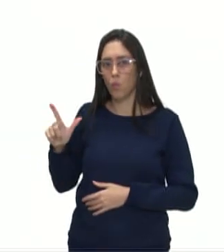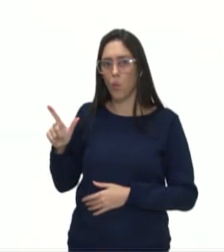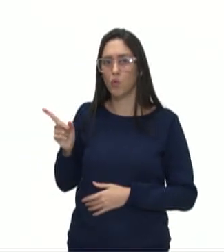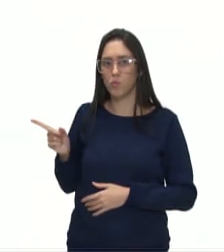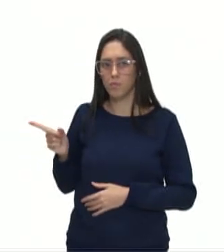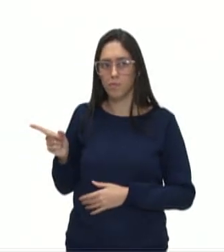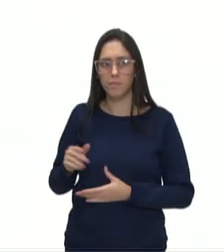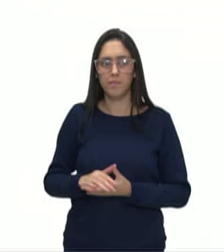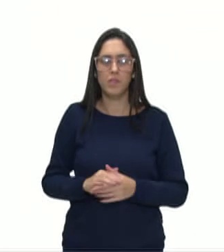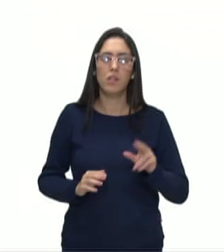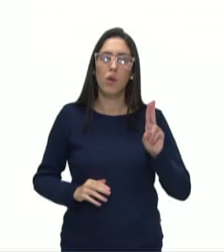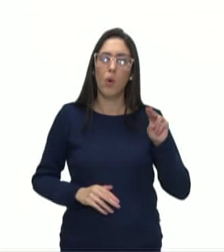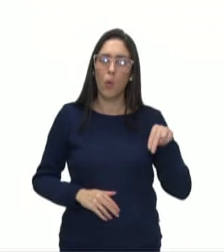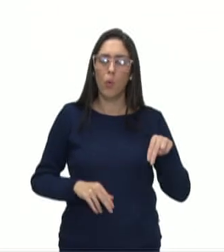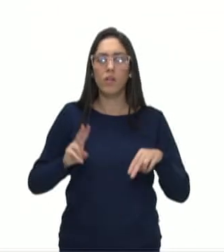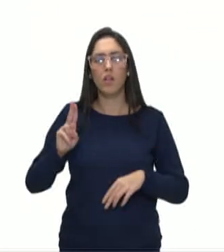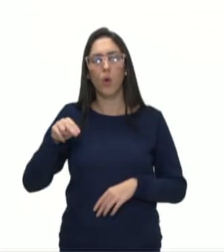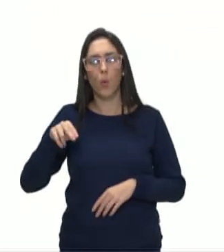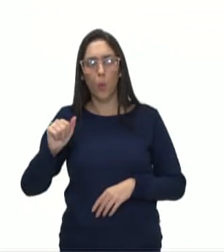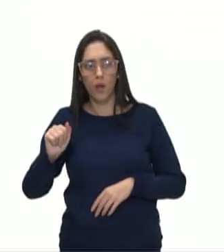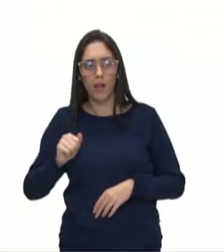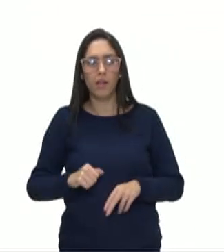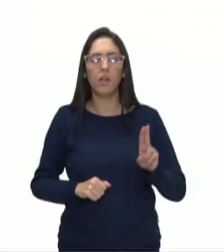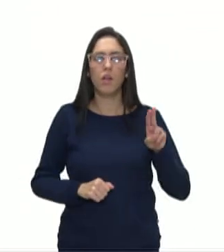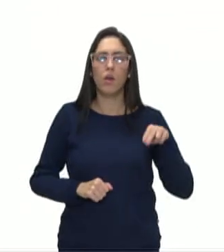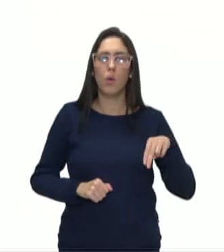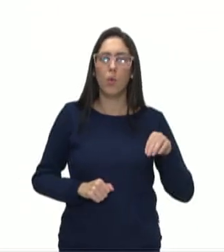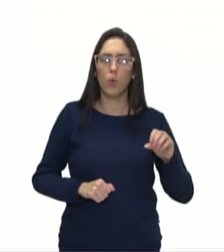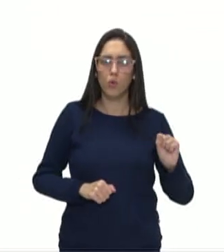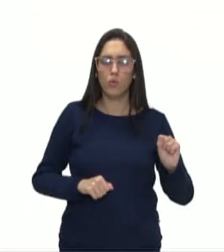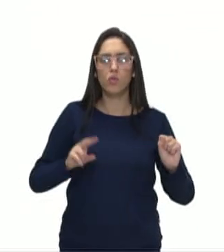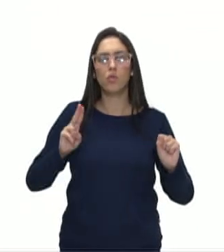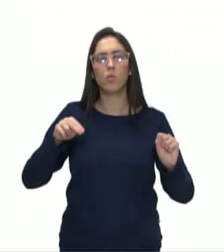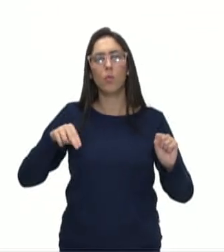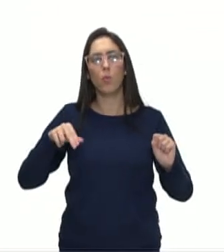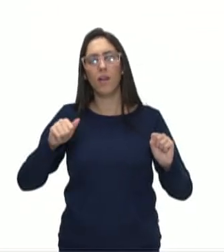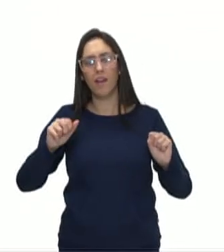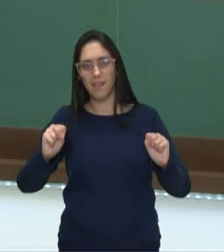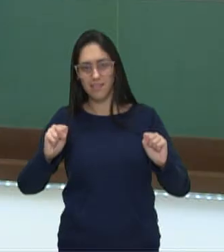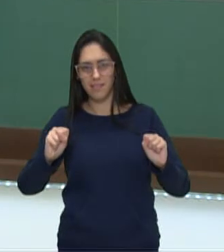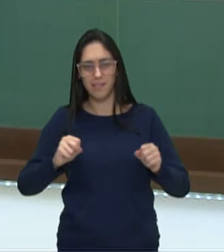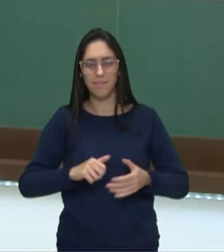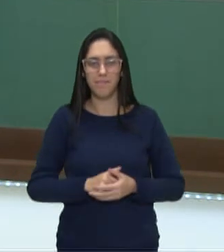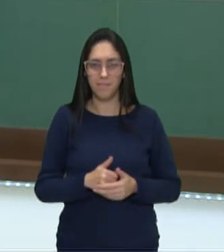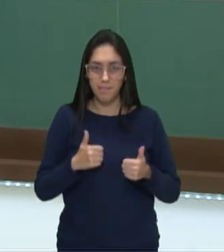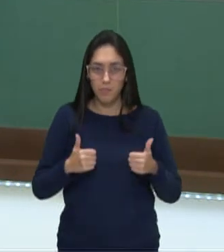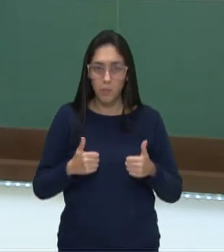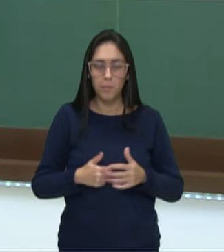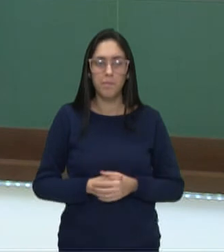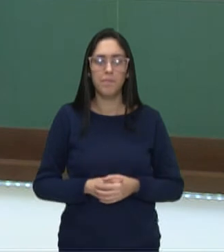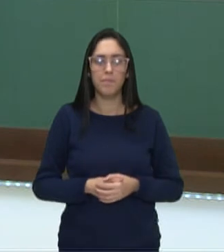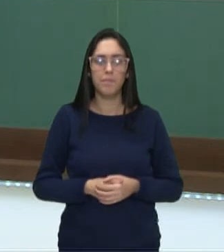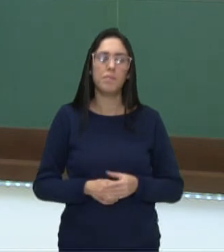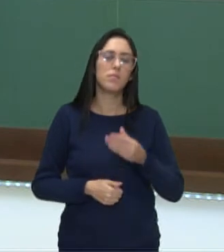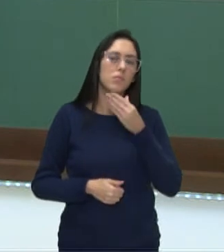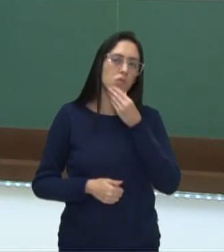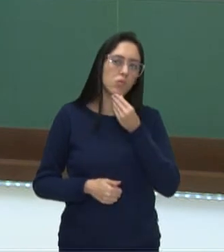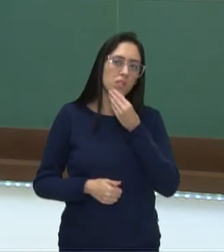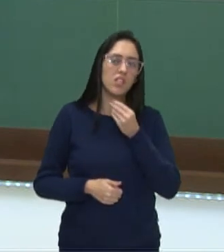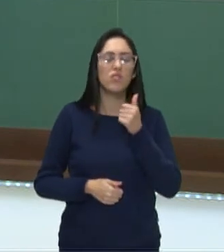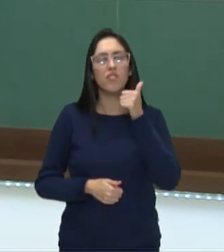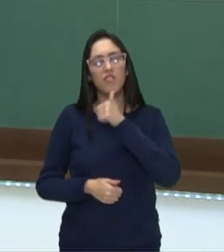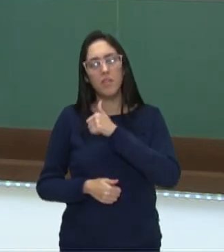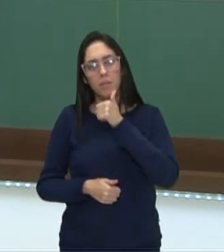un, una, unos, unas. Tá? Masculino,